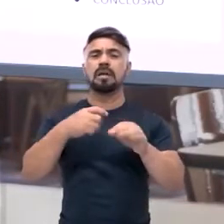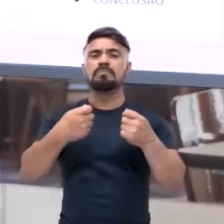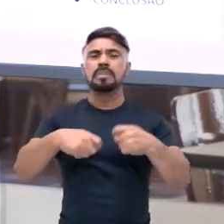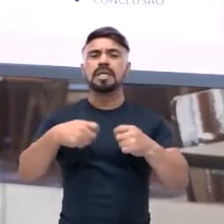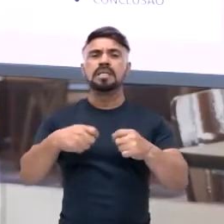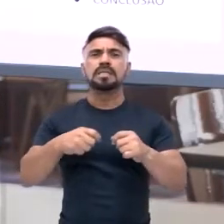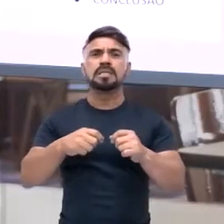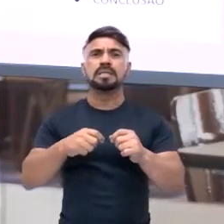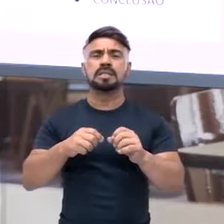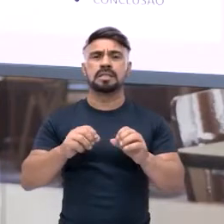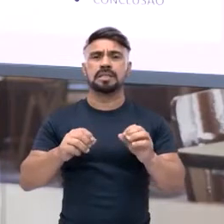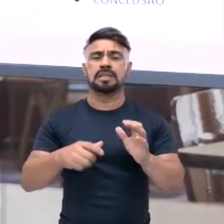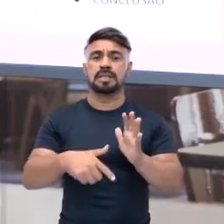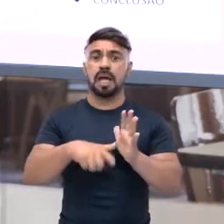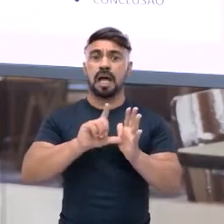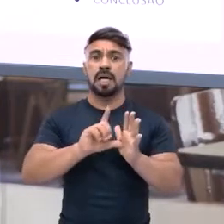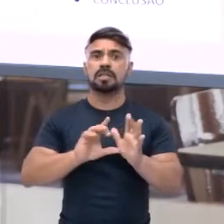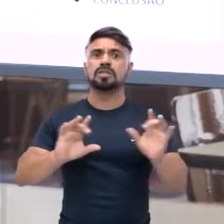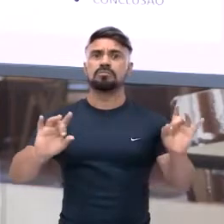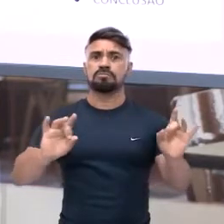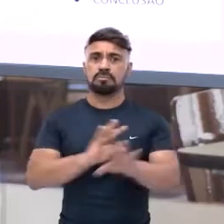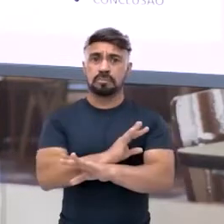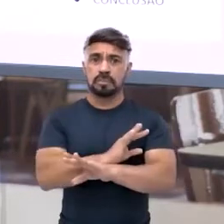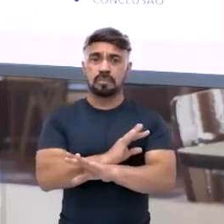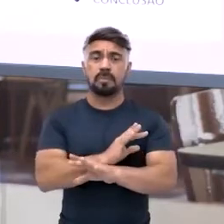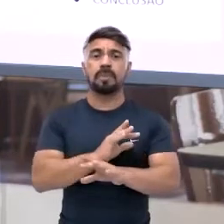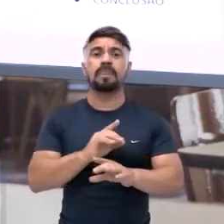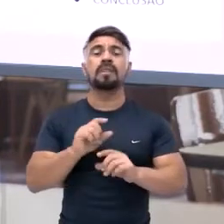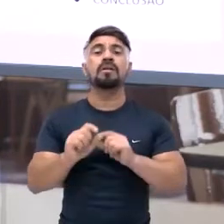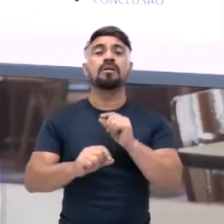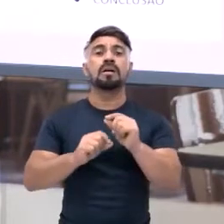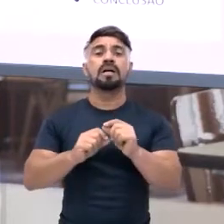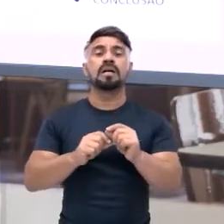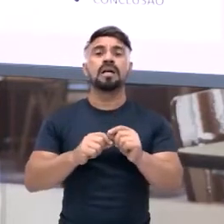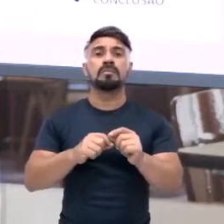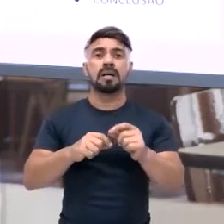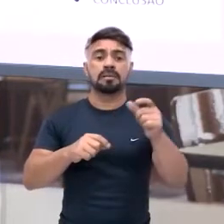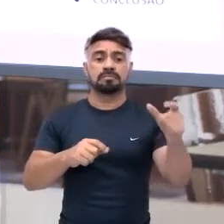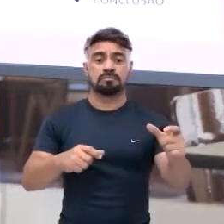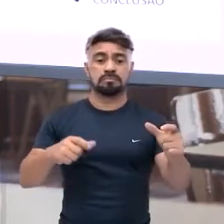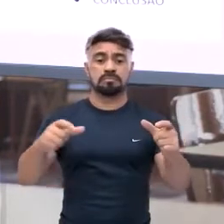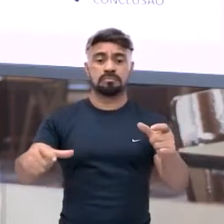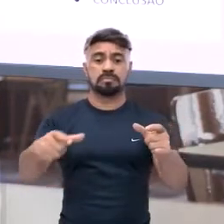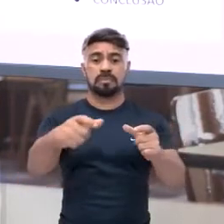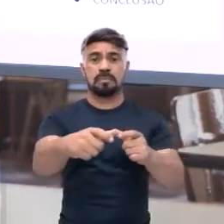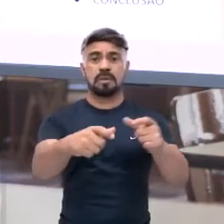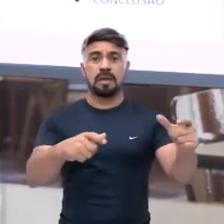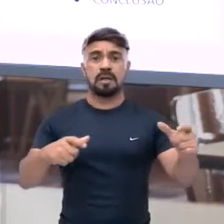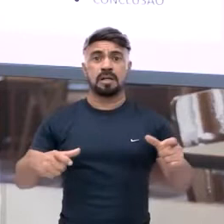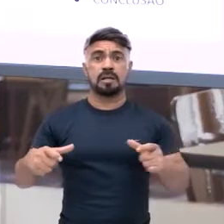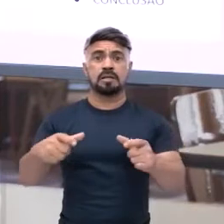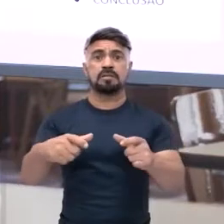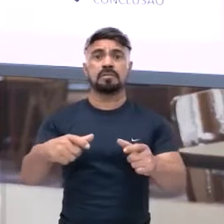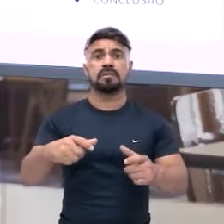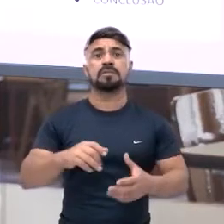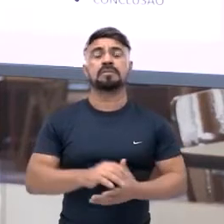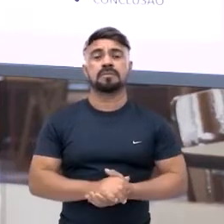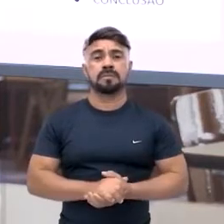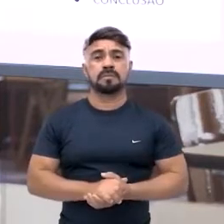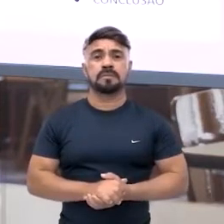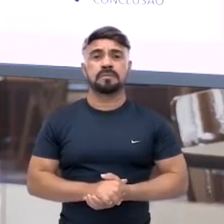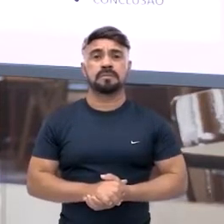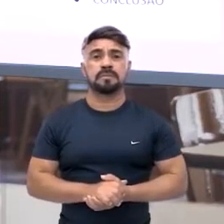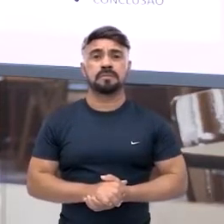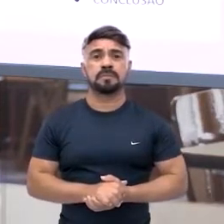cenário precisa estar pré-determinado justamente para as marcações que vão ser